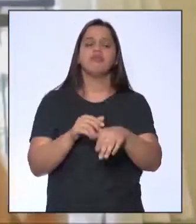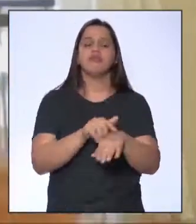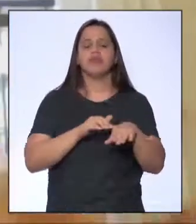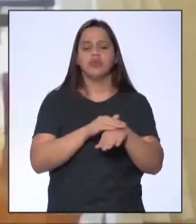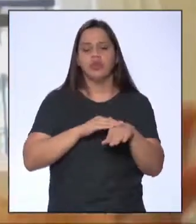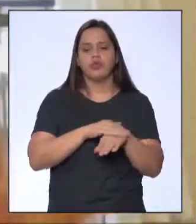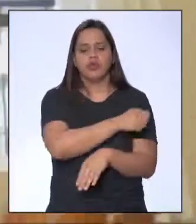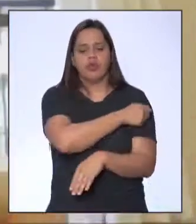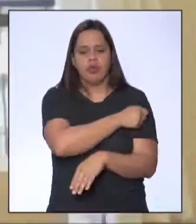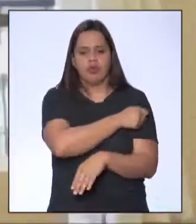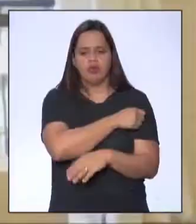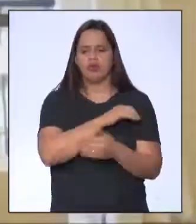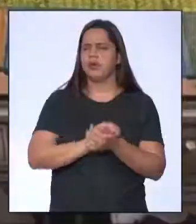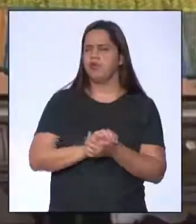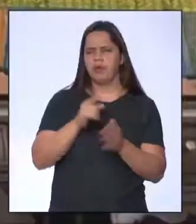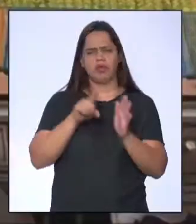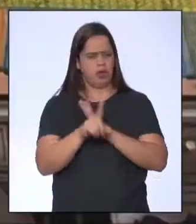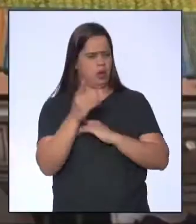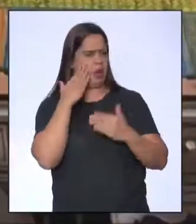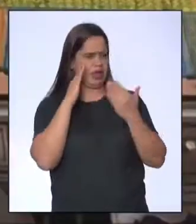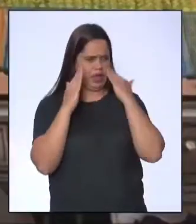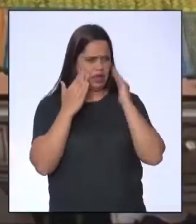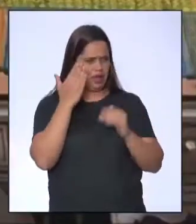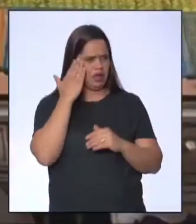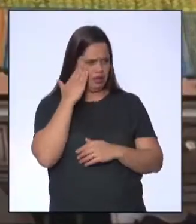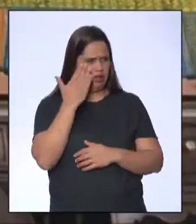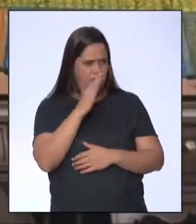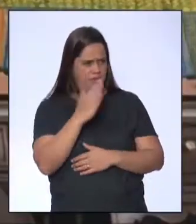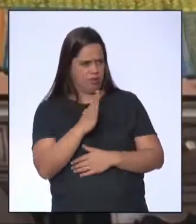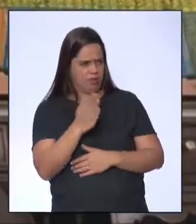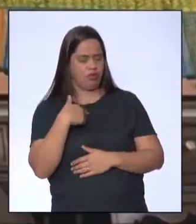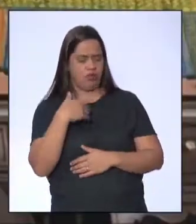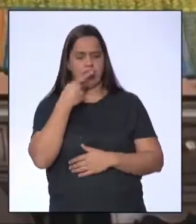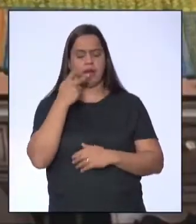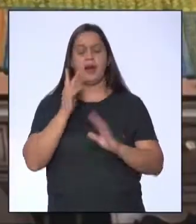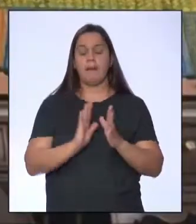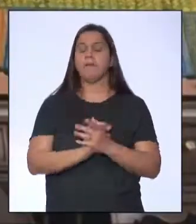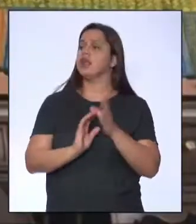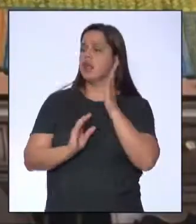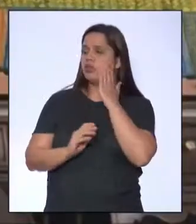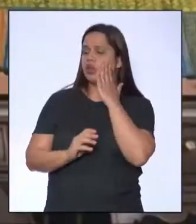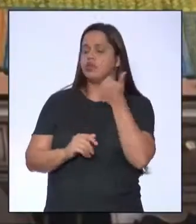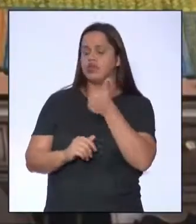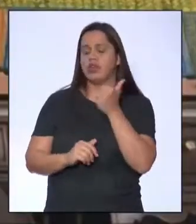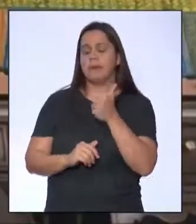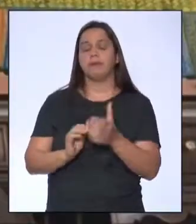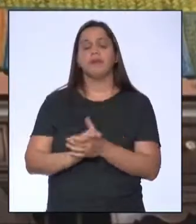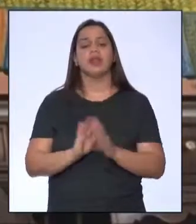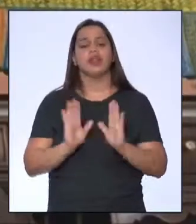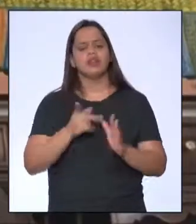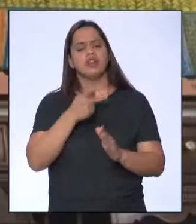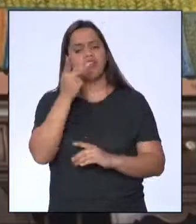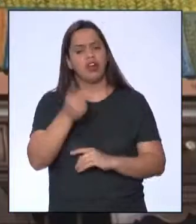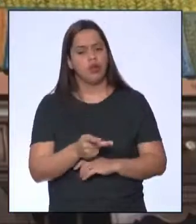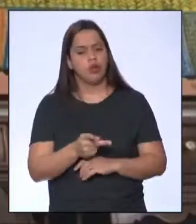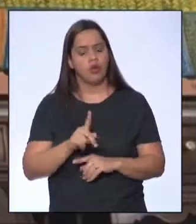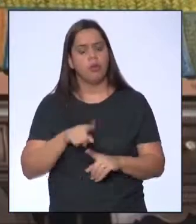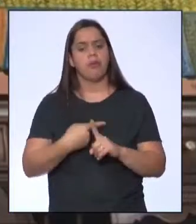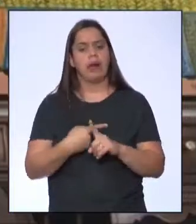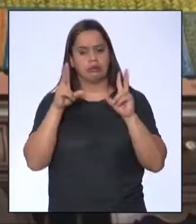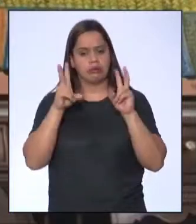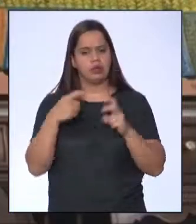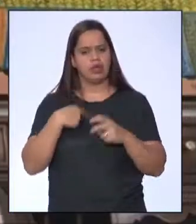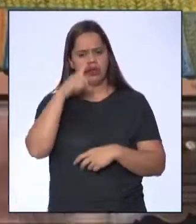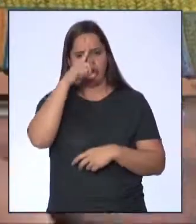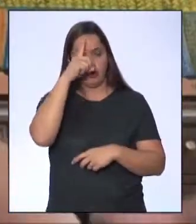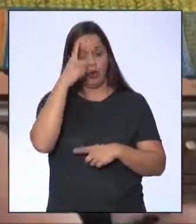Deu para entender mais ou menos, Zaca? Deu muito legal. Mas você falou uma coisa que eu tive mais uma dúvida pela minha experiência, porque eu sou